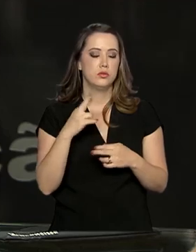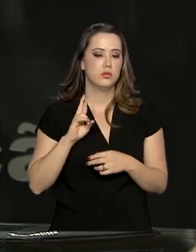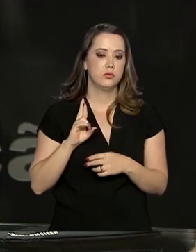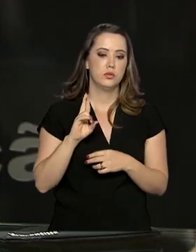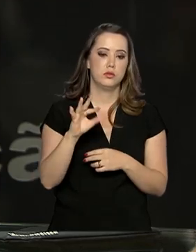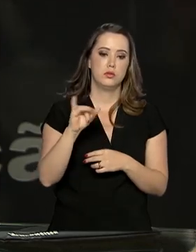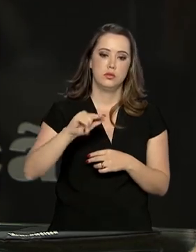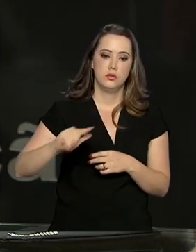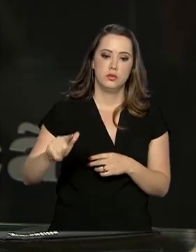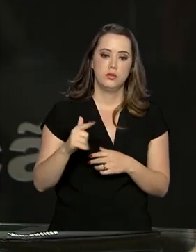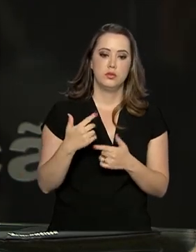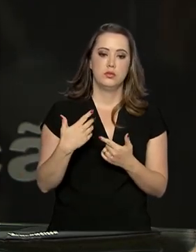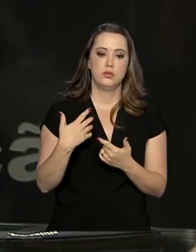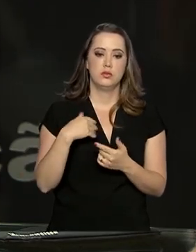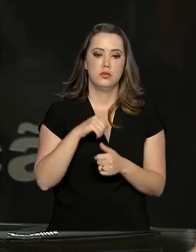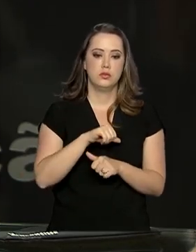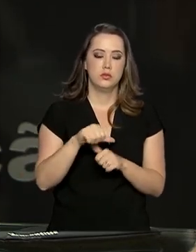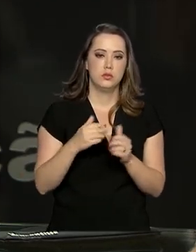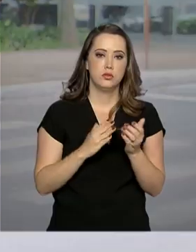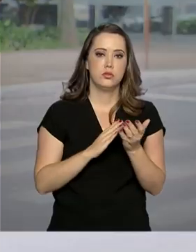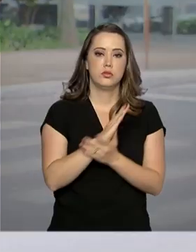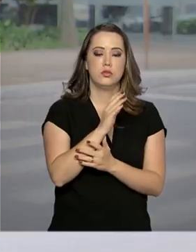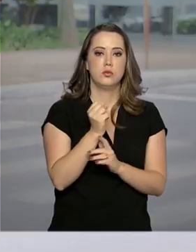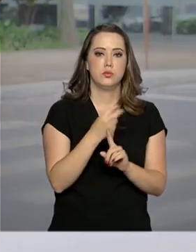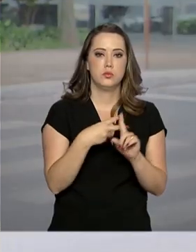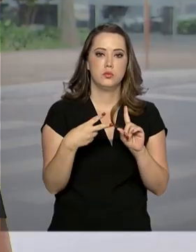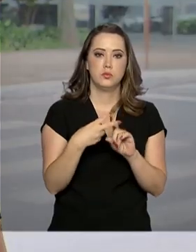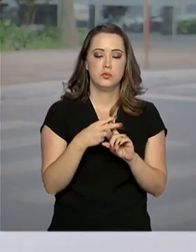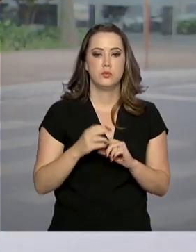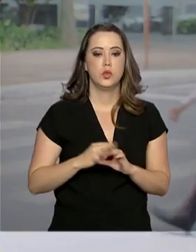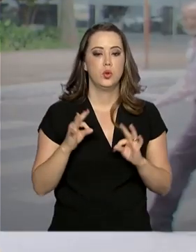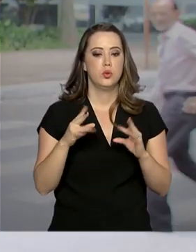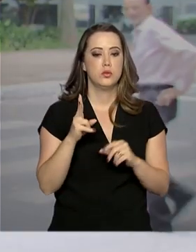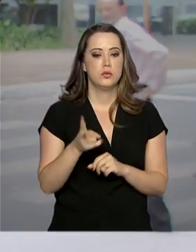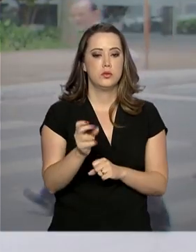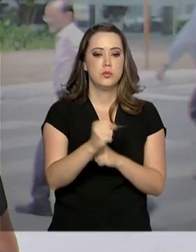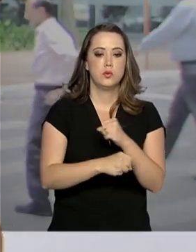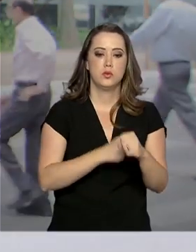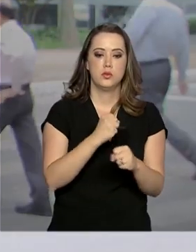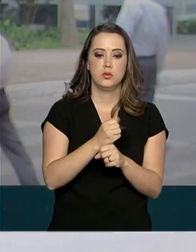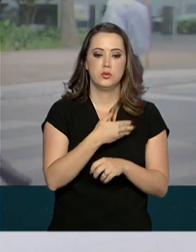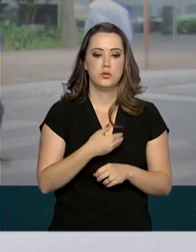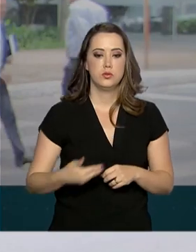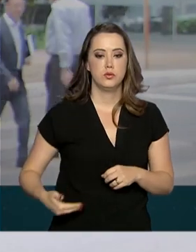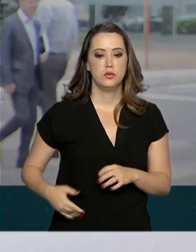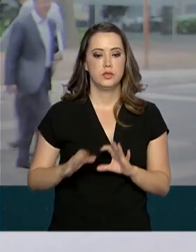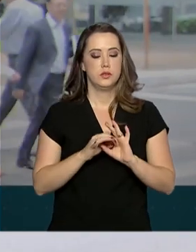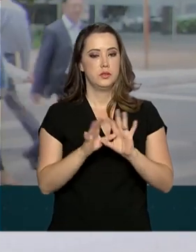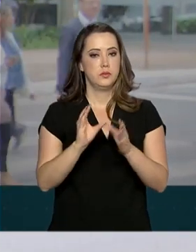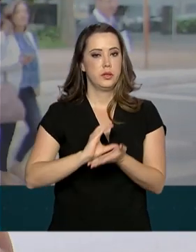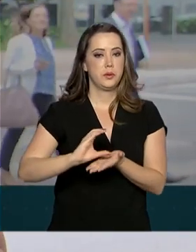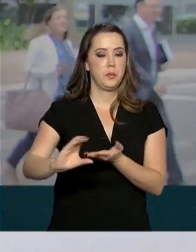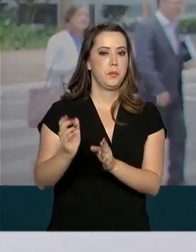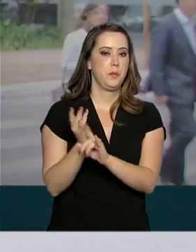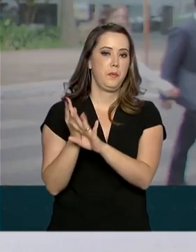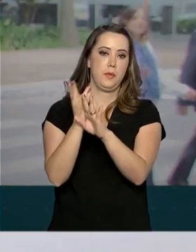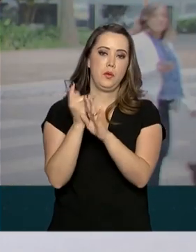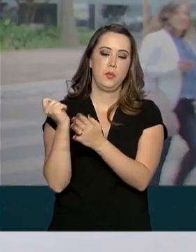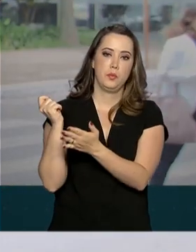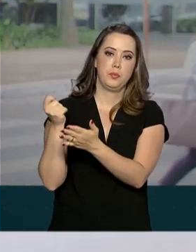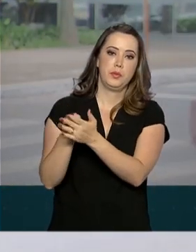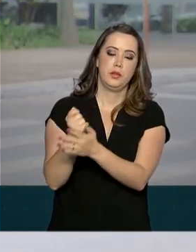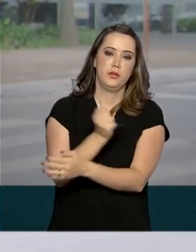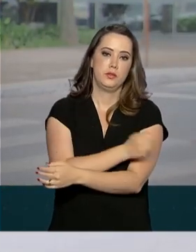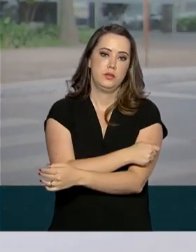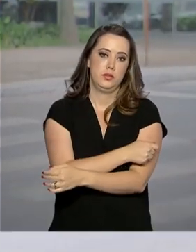de passar à reforma da previdência todo ano o governo repassa para os municípios dinheiro para custear os